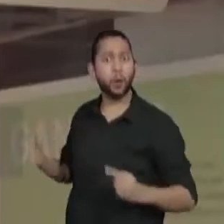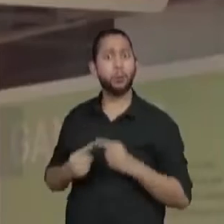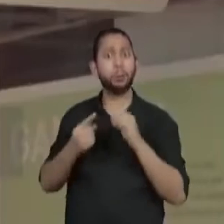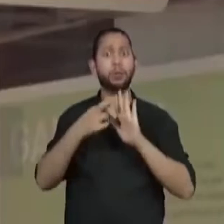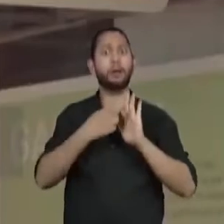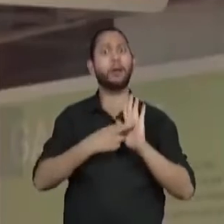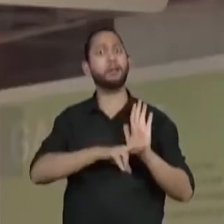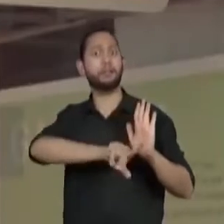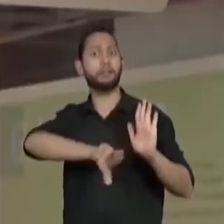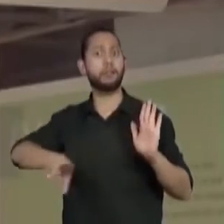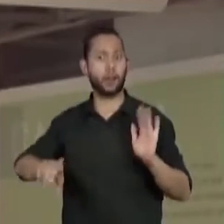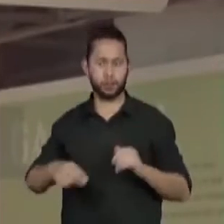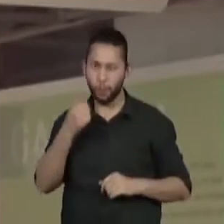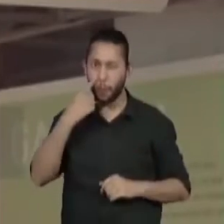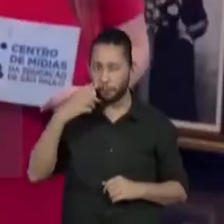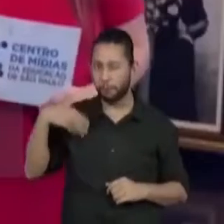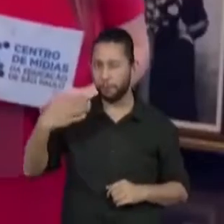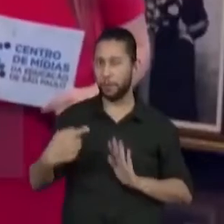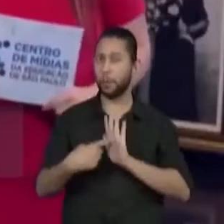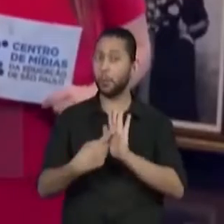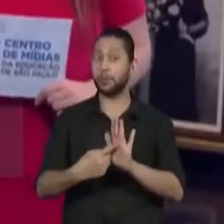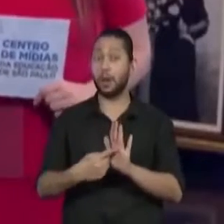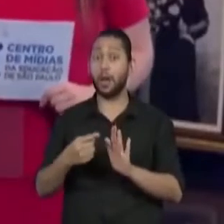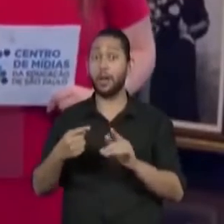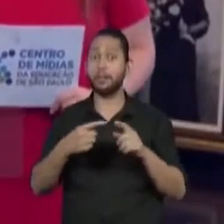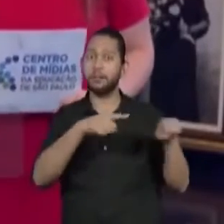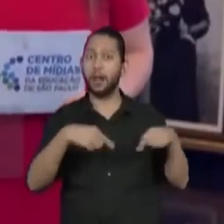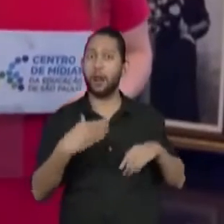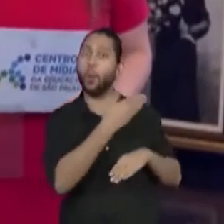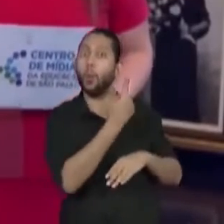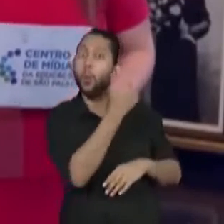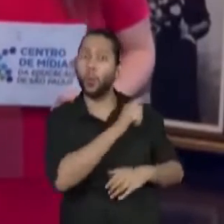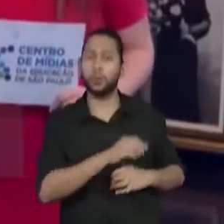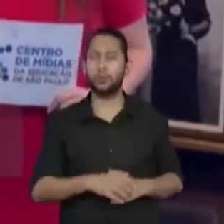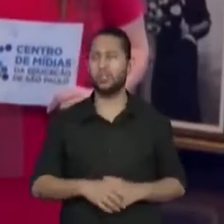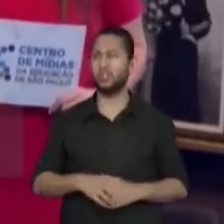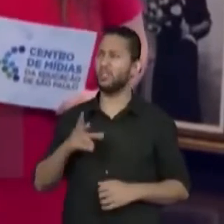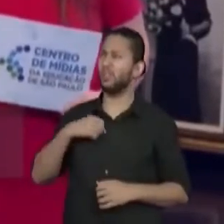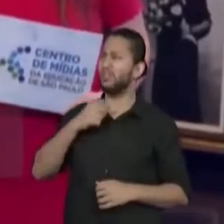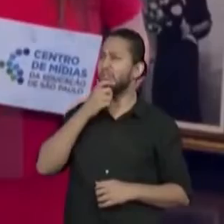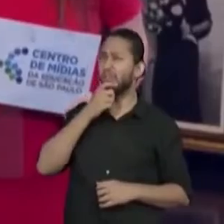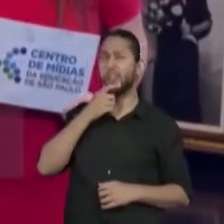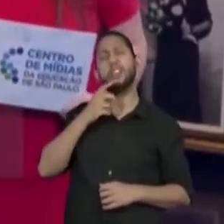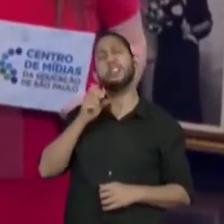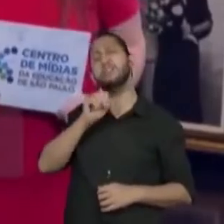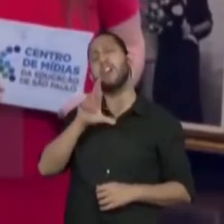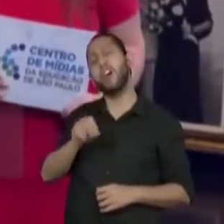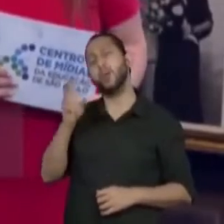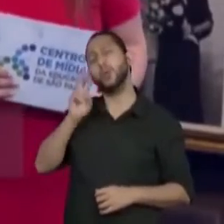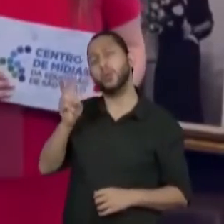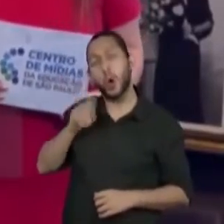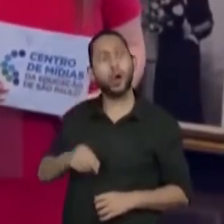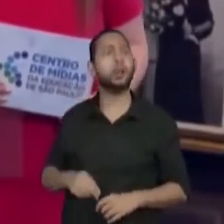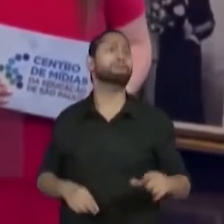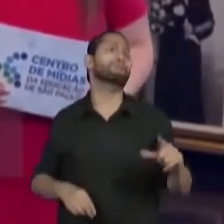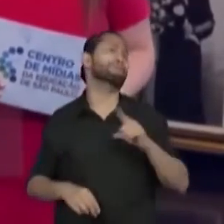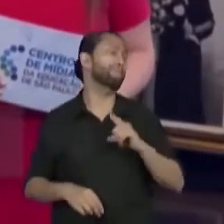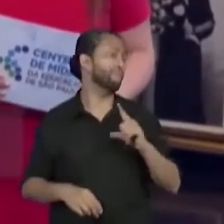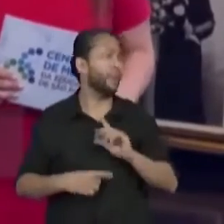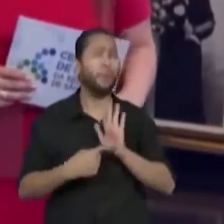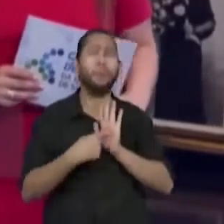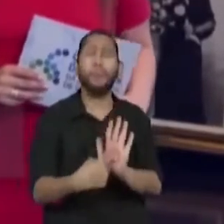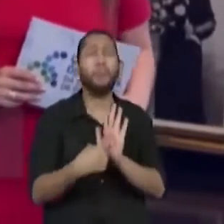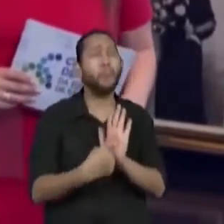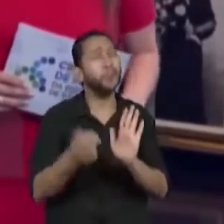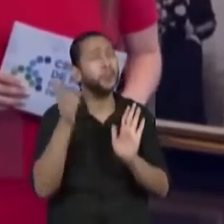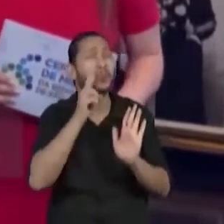regras. Vamos ver daqui a pouquinho no outro ambiente. Será que tem um pouco mais aí de história? Tem mais história? Tem. O tempo inteiro nós vamos falando